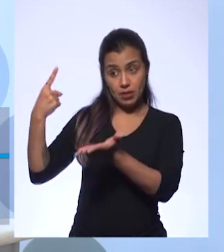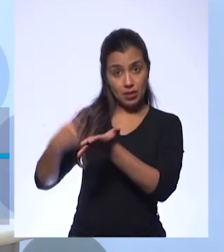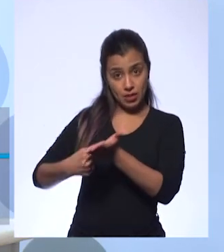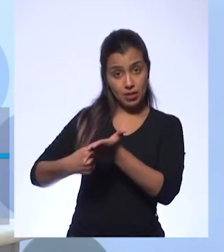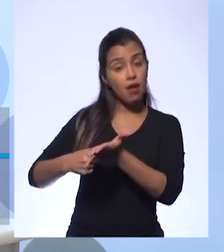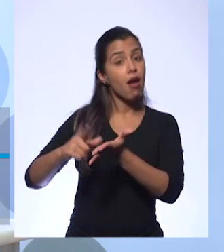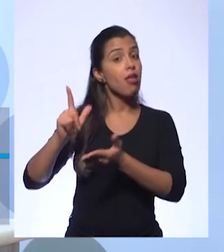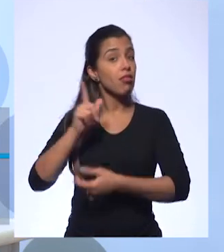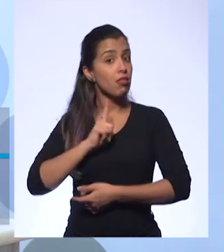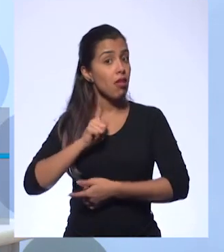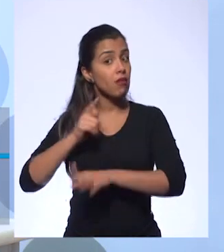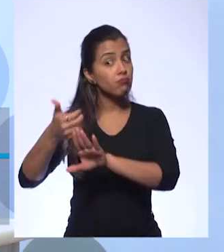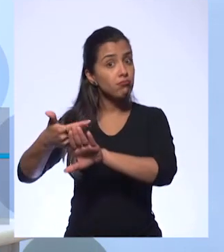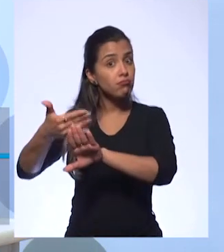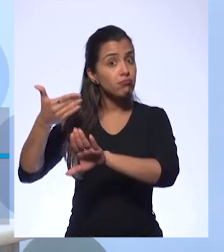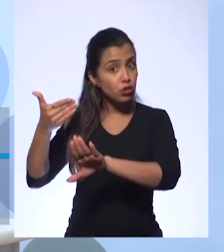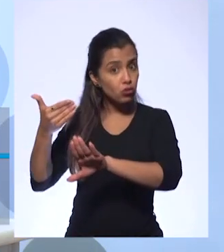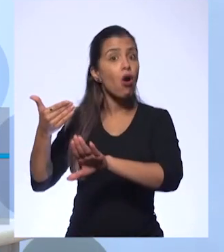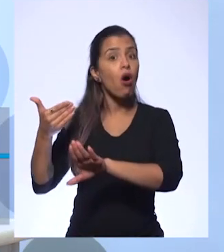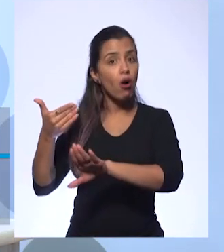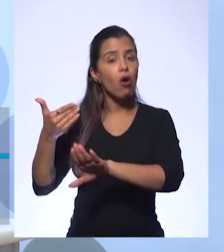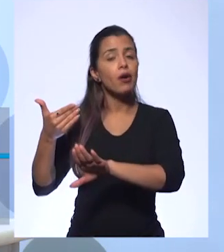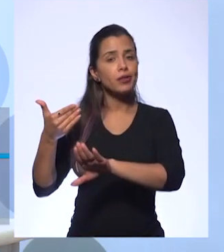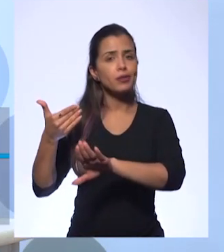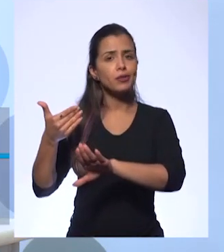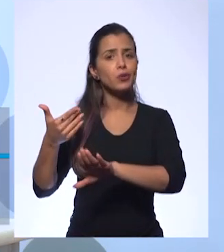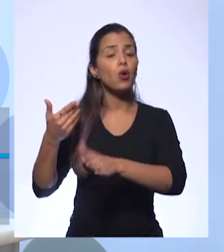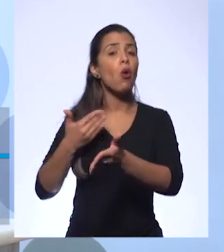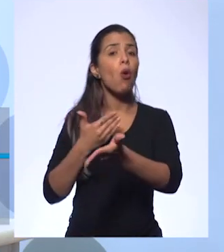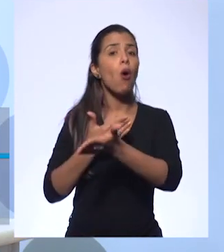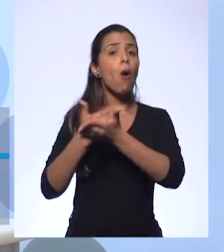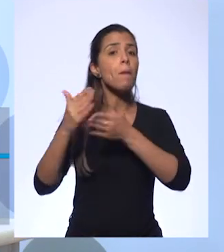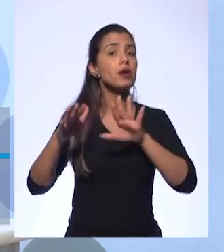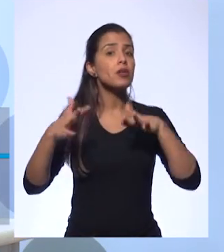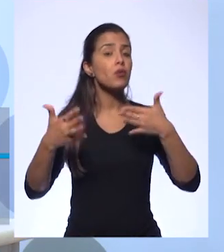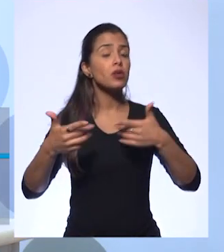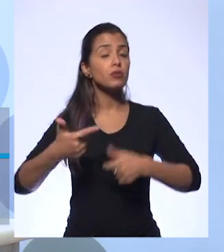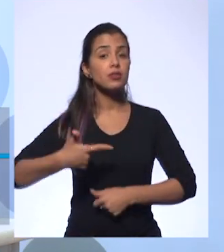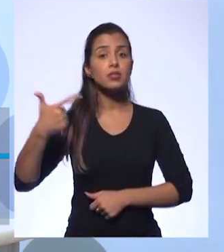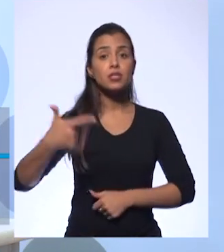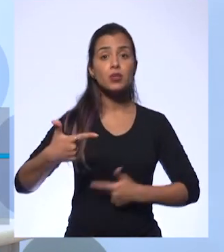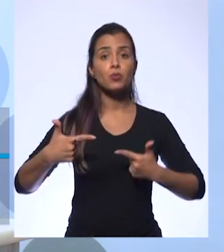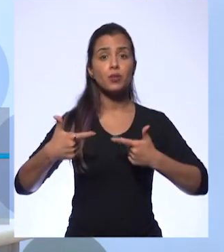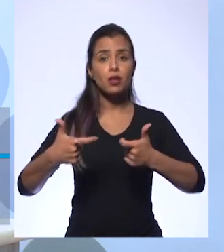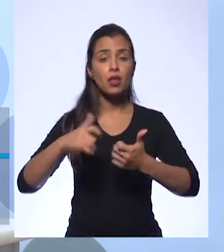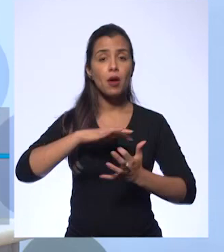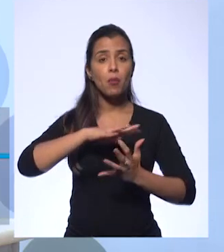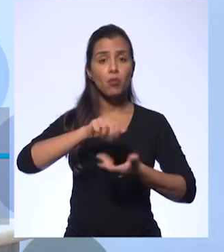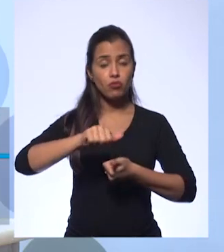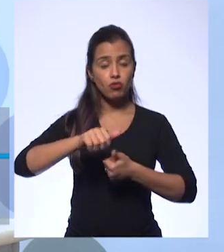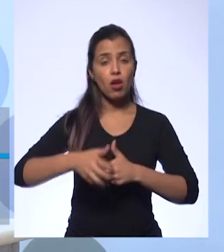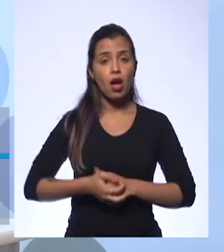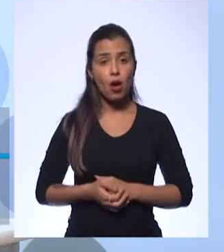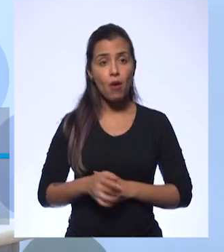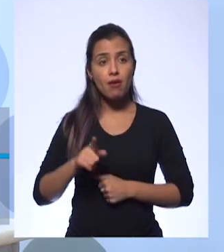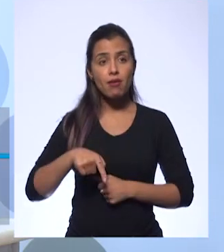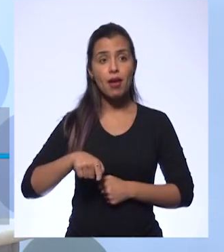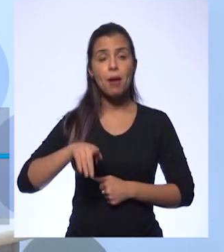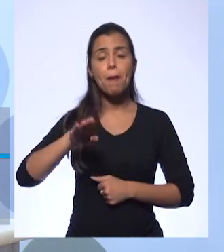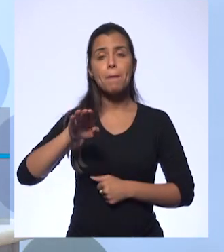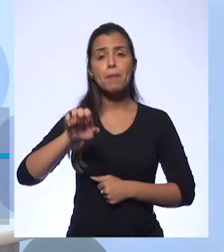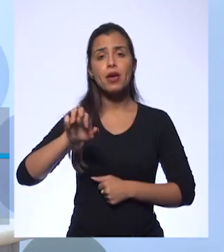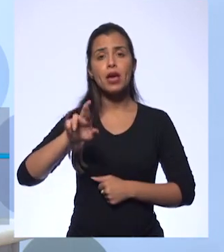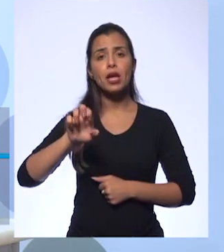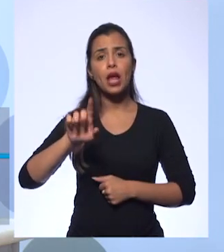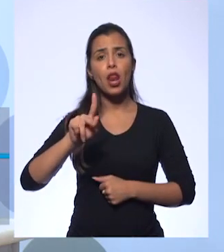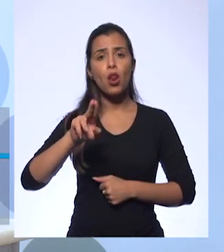por trás disso que começa já, né, na Segunda Guerra Mundial, em 1944, que é o Tratado de Benelux. Então, vamos